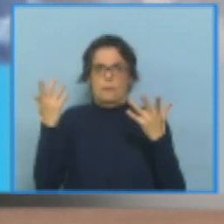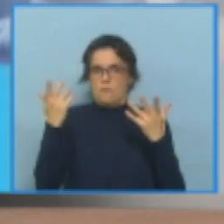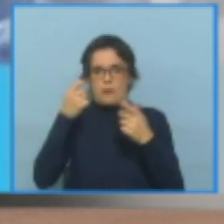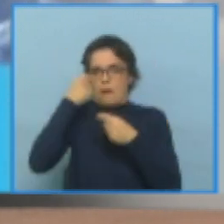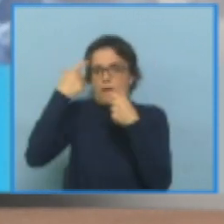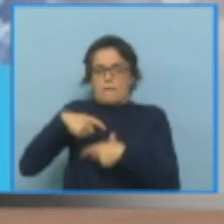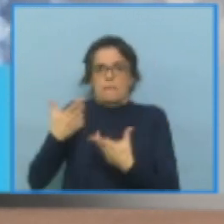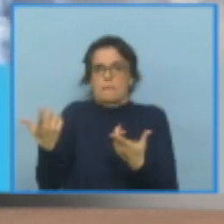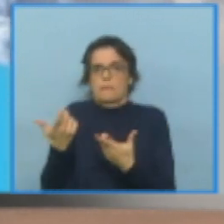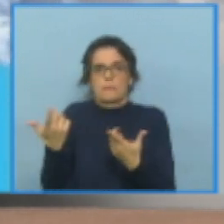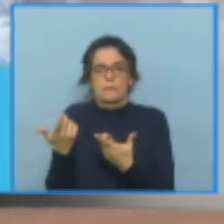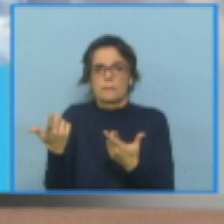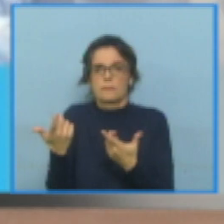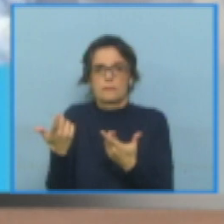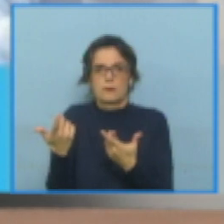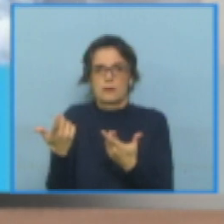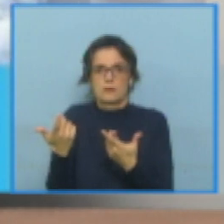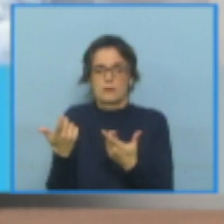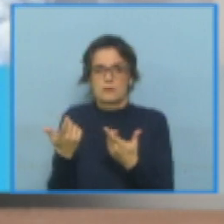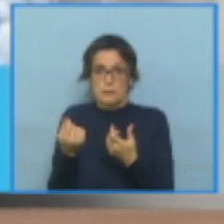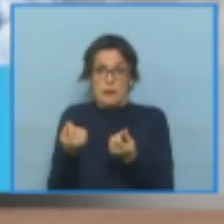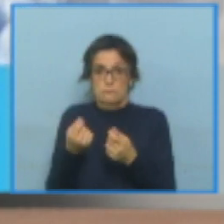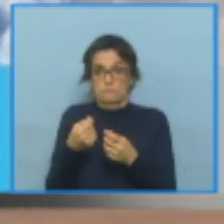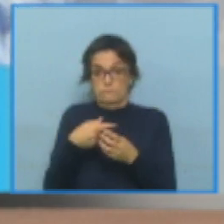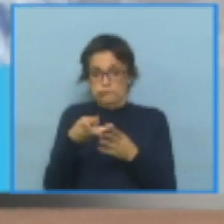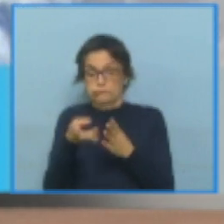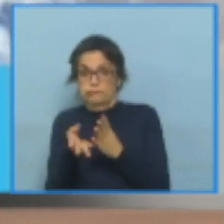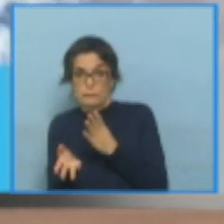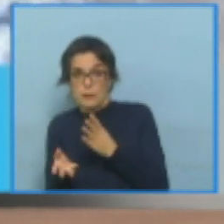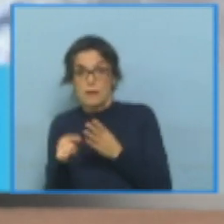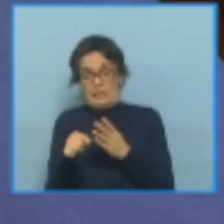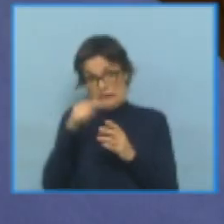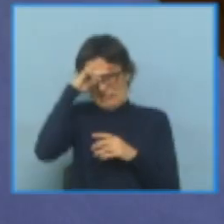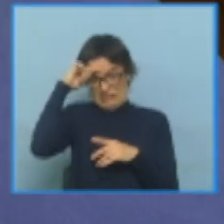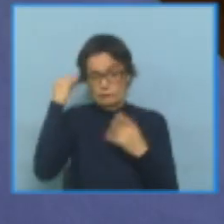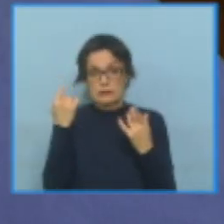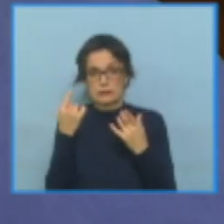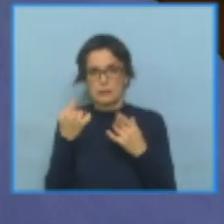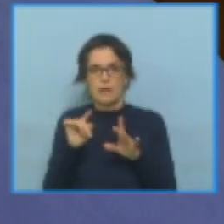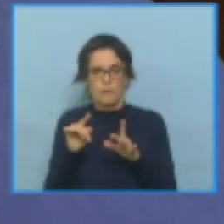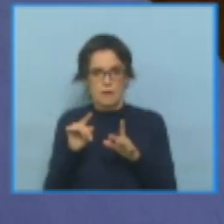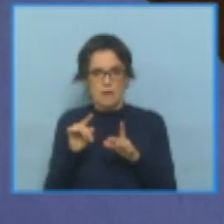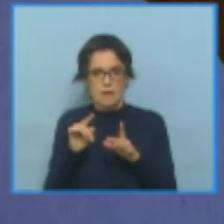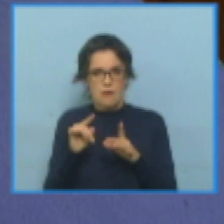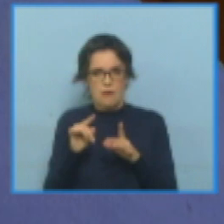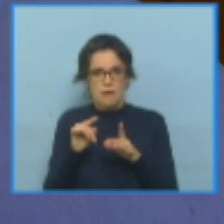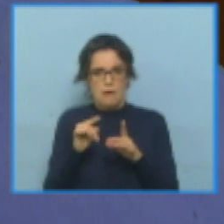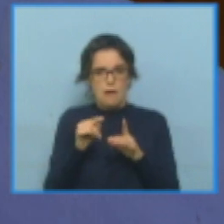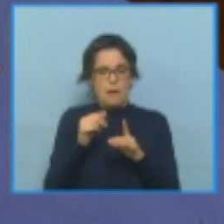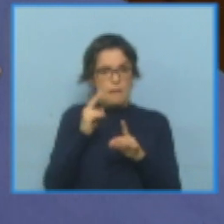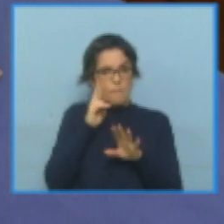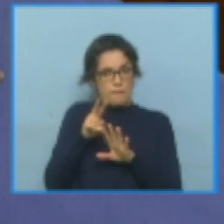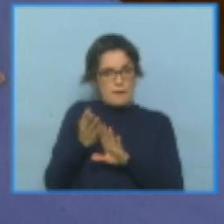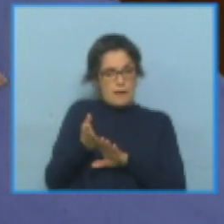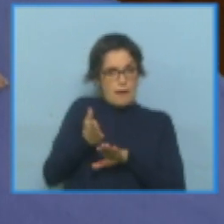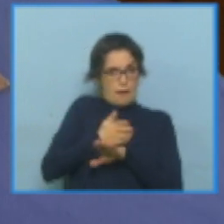humana, digamos, enfim, tem esses contornos. Se isso é muito difícil, já não é assim tão difícil detectar precocemente alguns sinais. E, portanto,